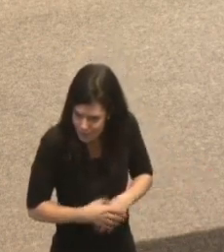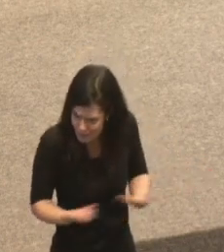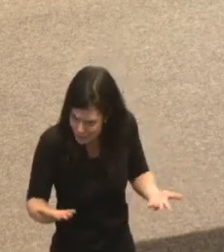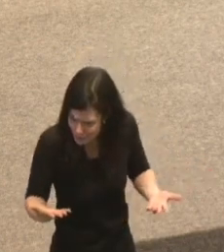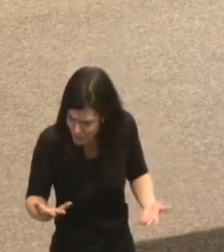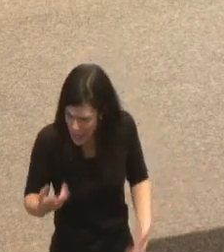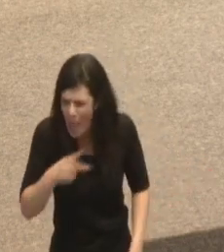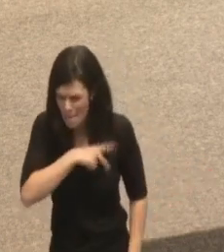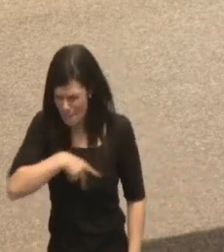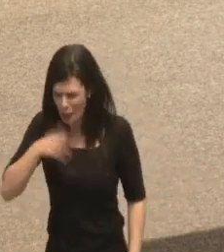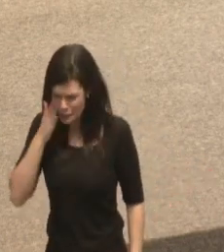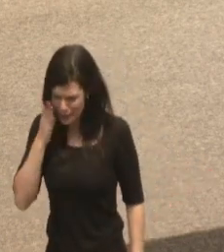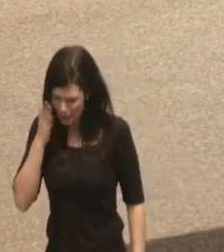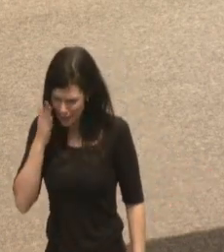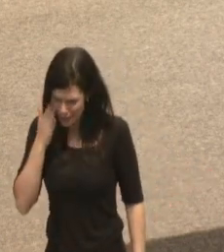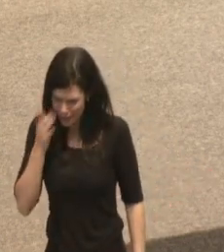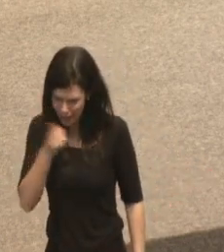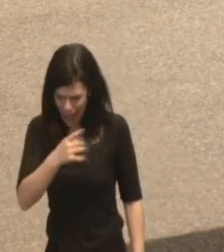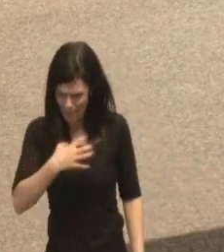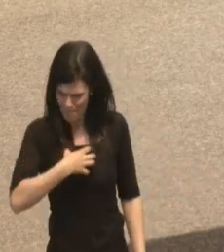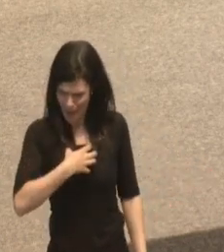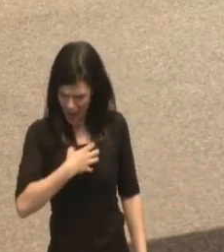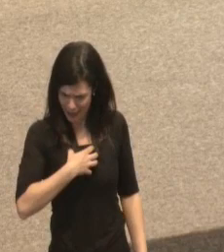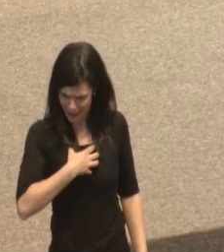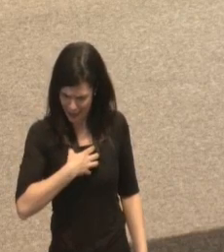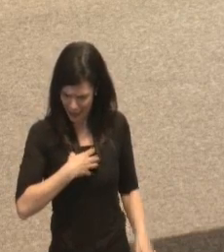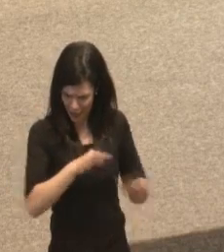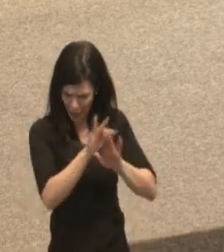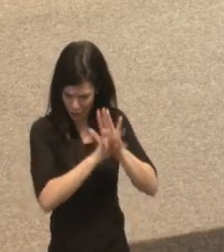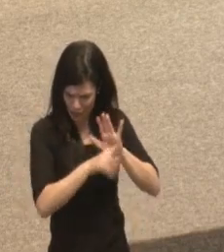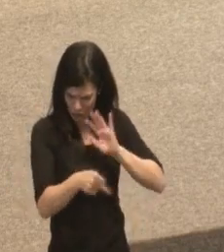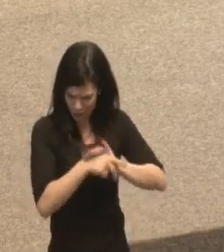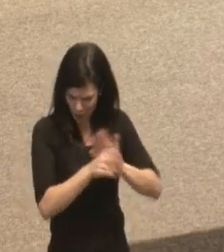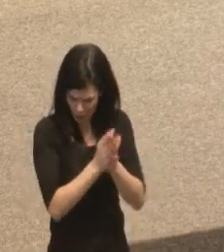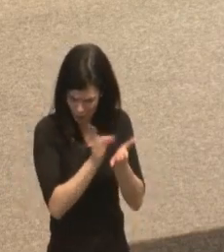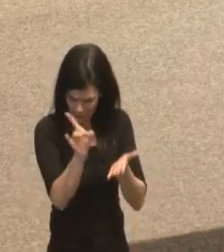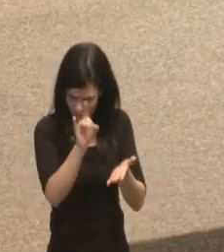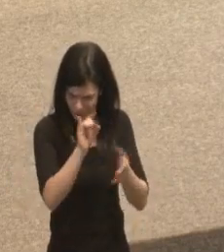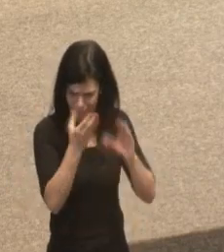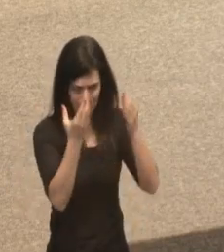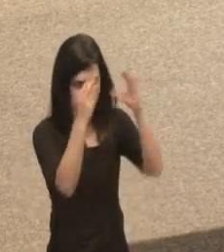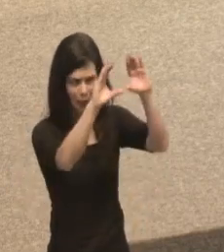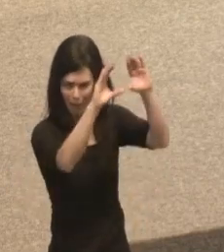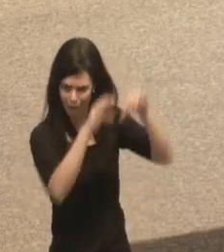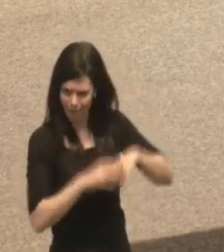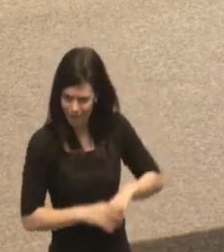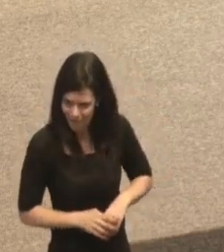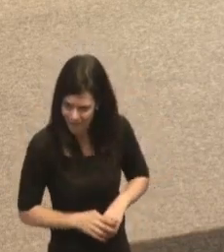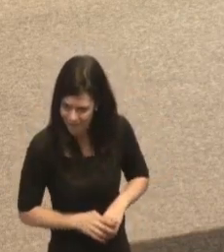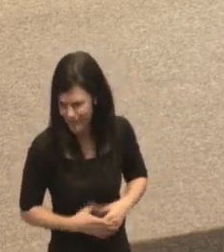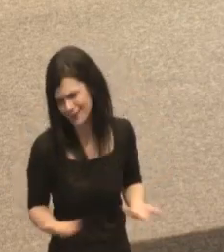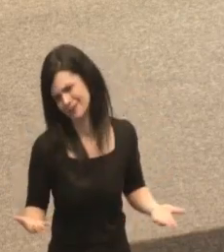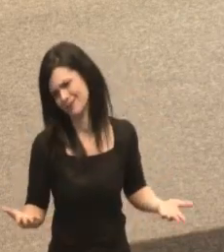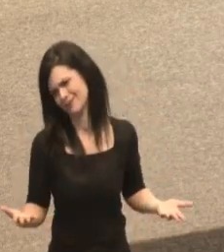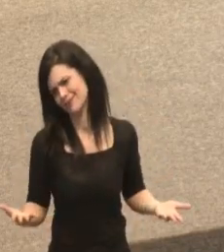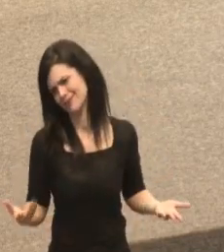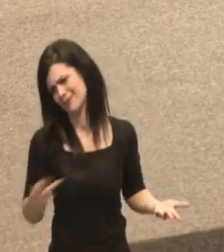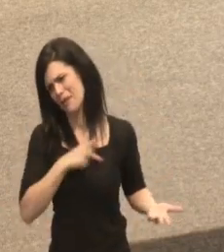Vocês acham que Paulo pensou isso? Vocês acham que Paulo tinha ideia da dimensão que aquele texto ia